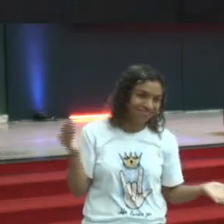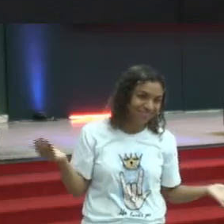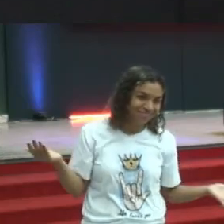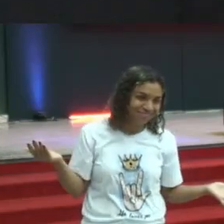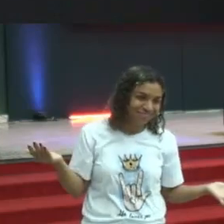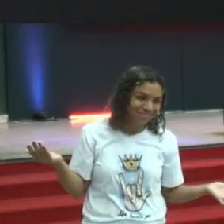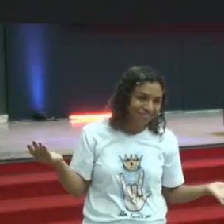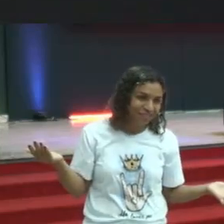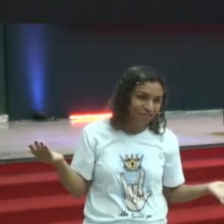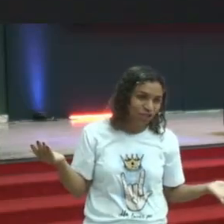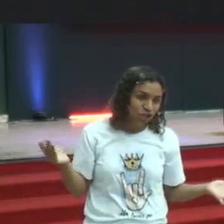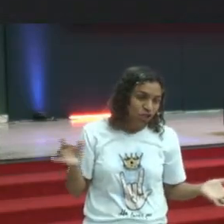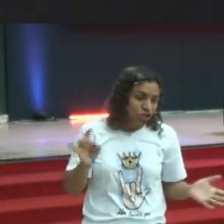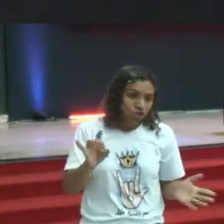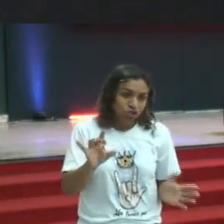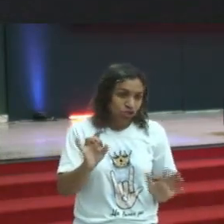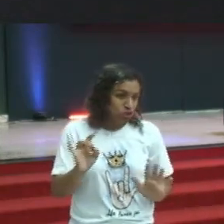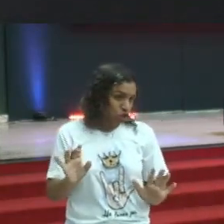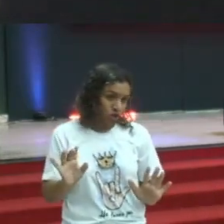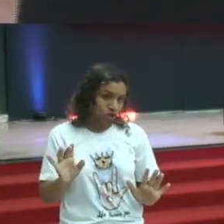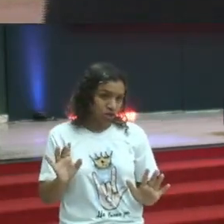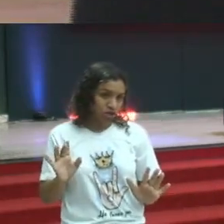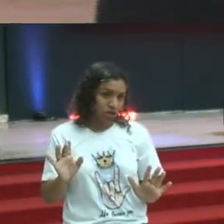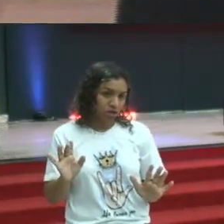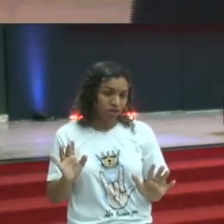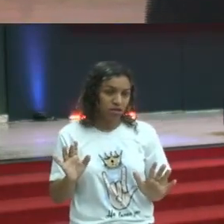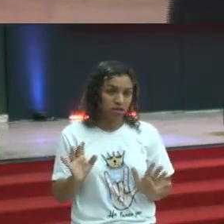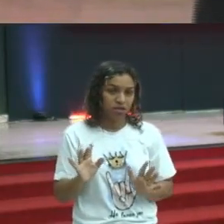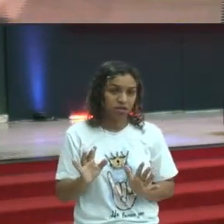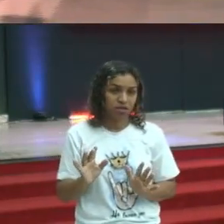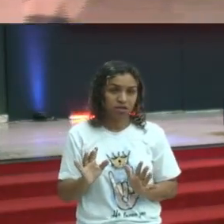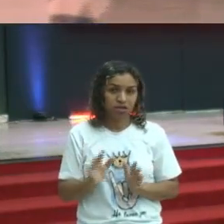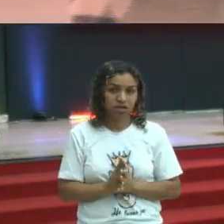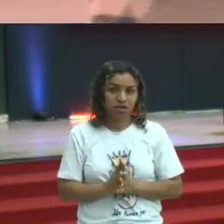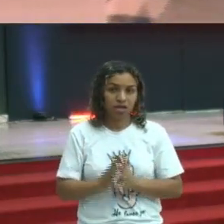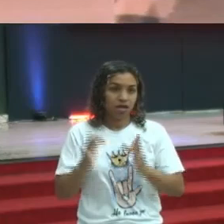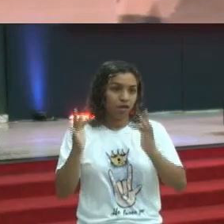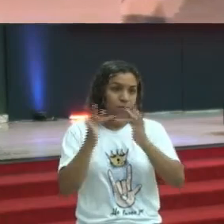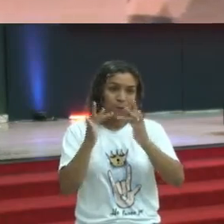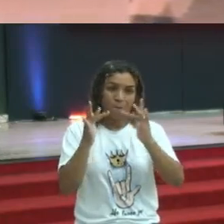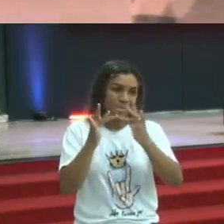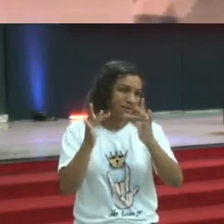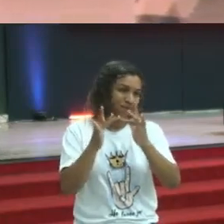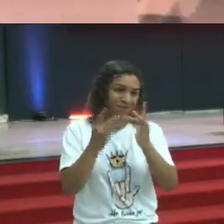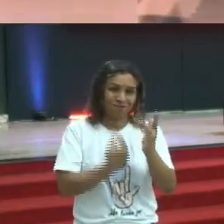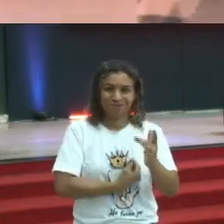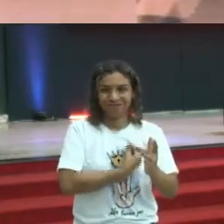Só que a síndrome de Gabriela não serve para crente.